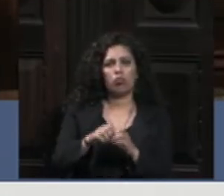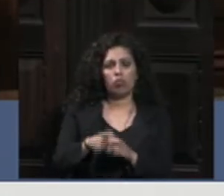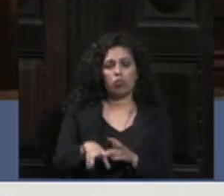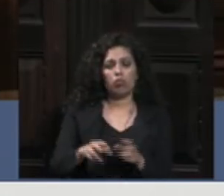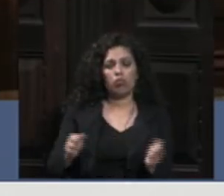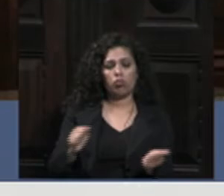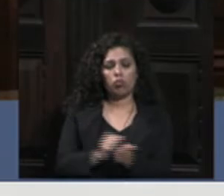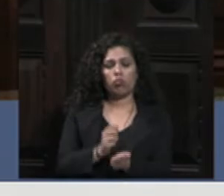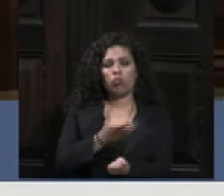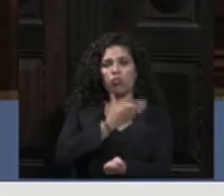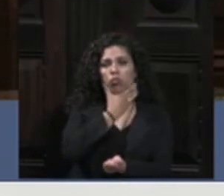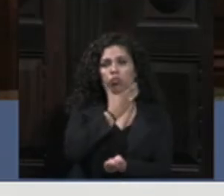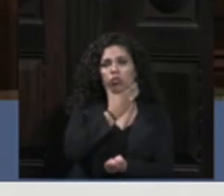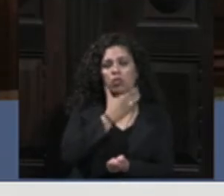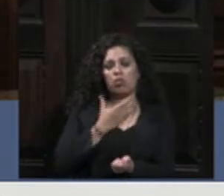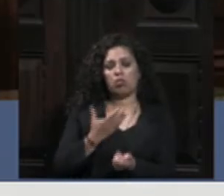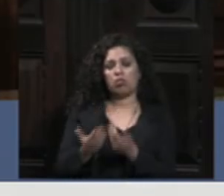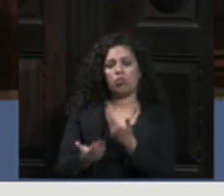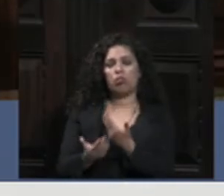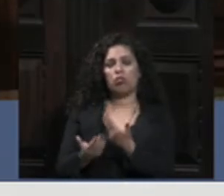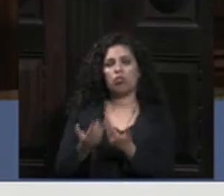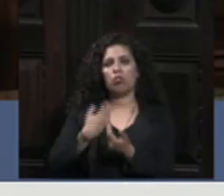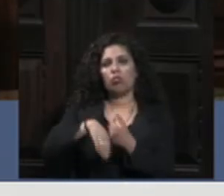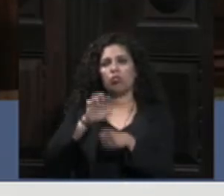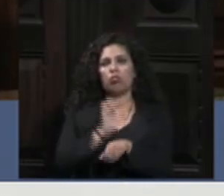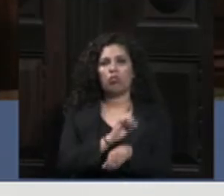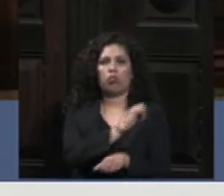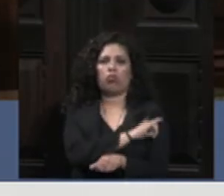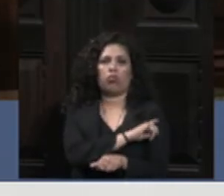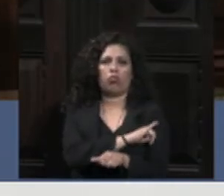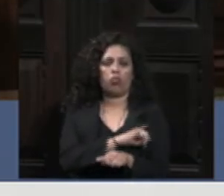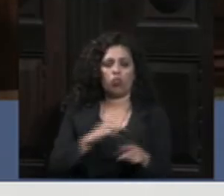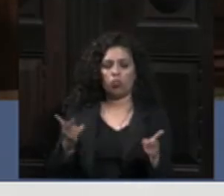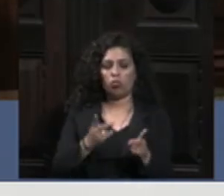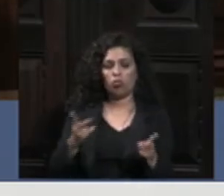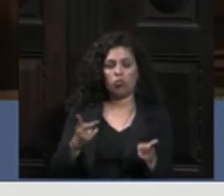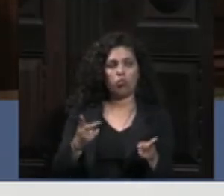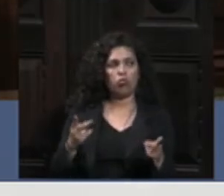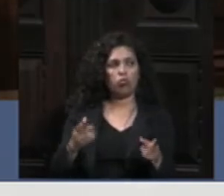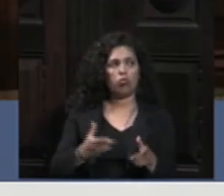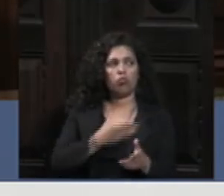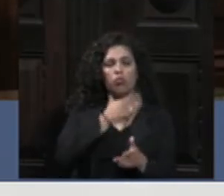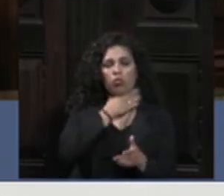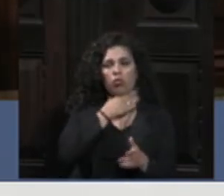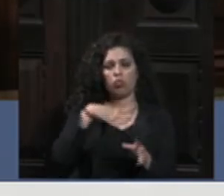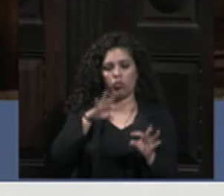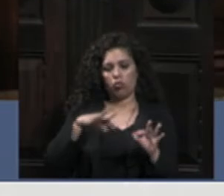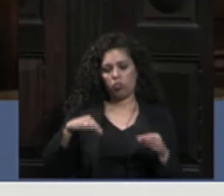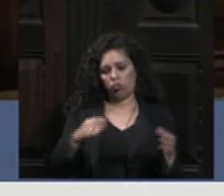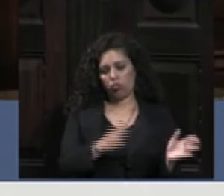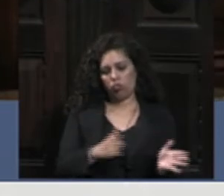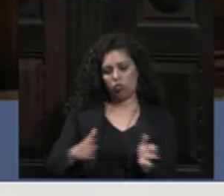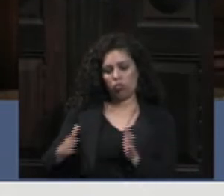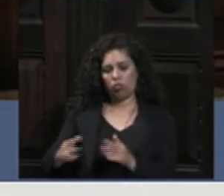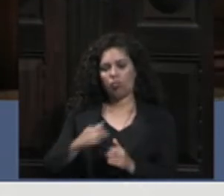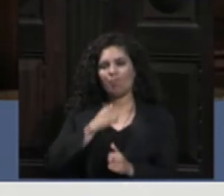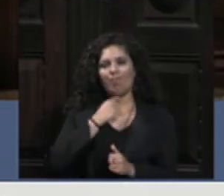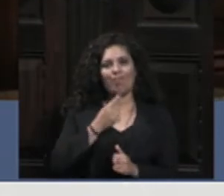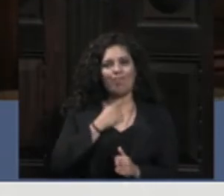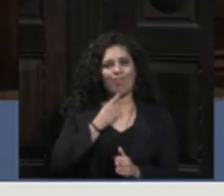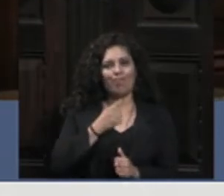que já vinha numa crise própria, devido ao seu agigantamento, sem planejamento, para atender a interesses